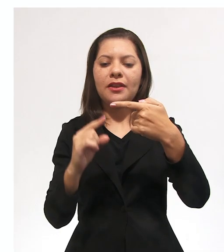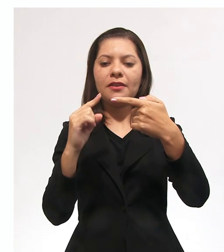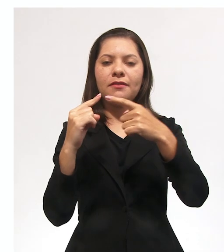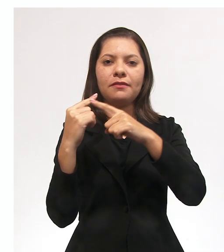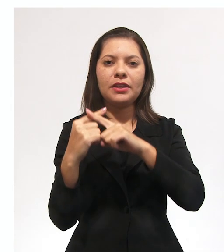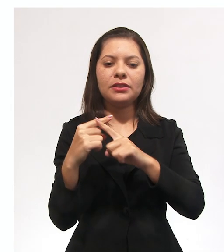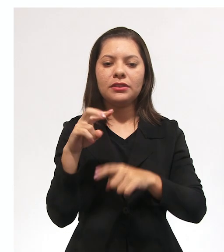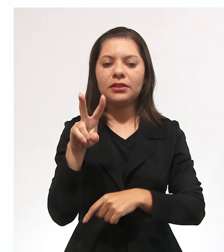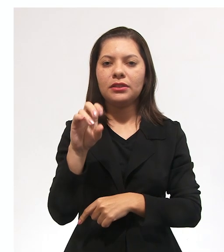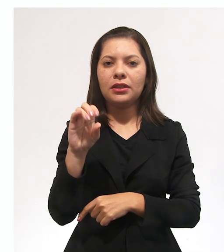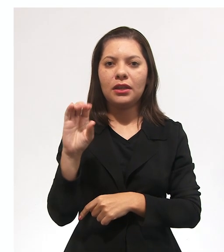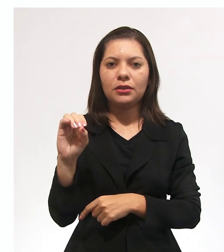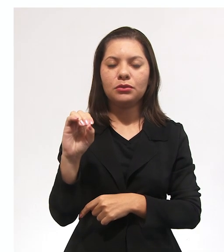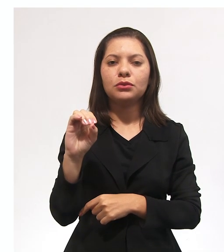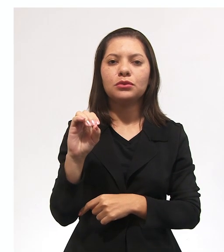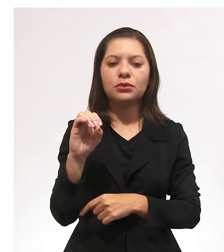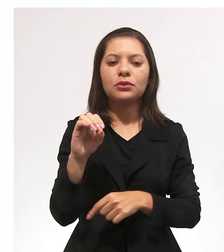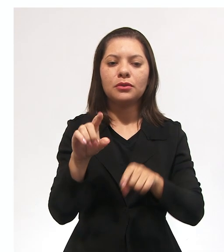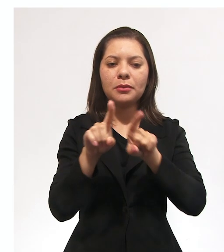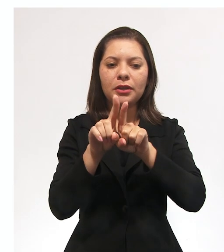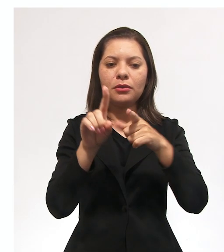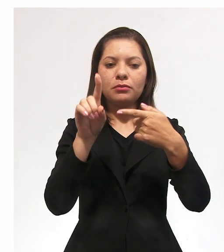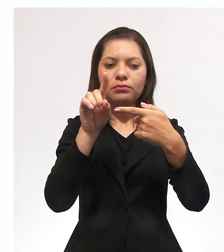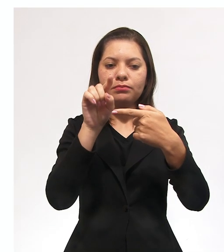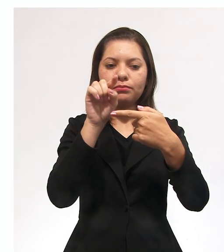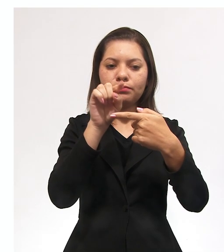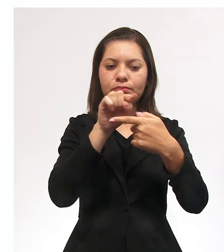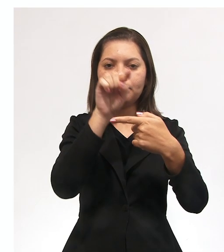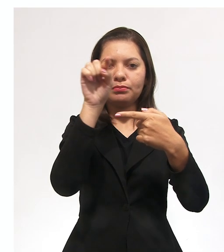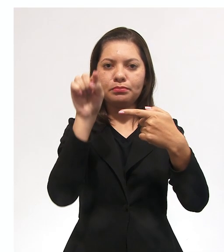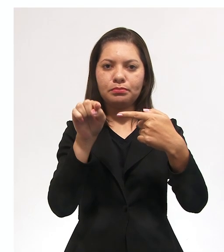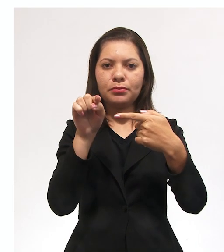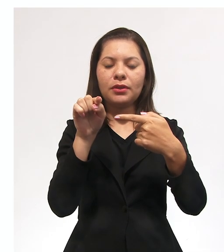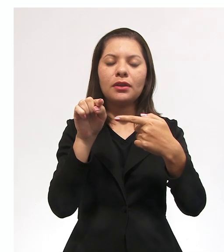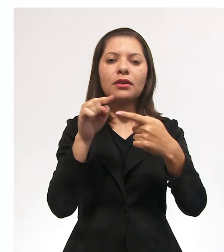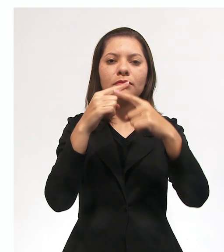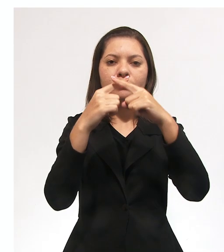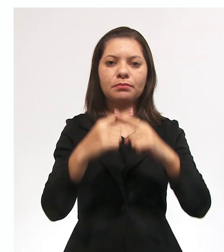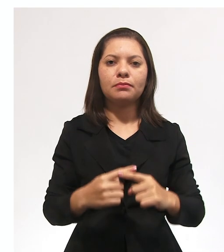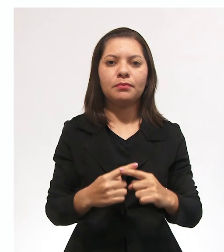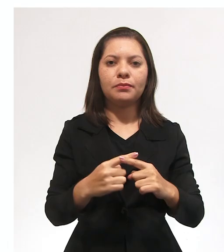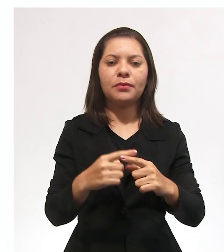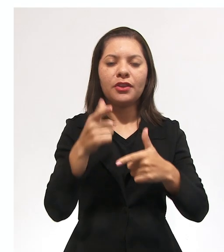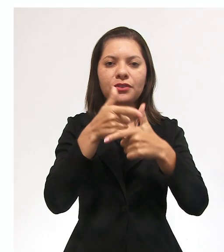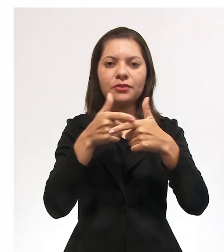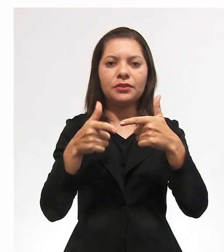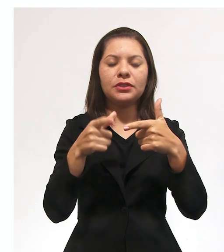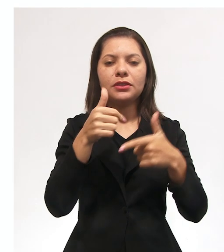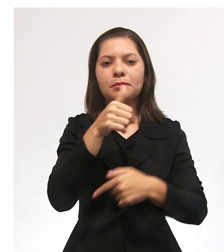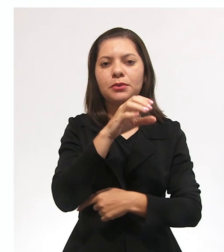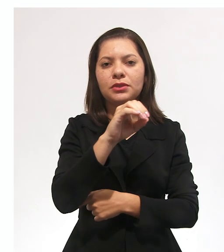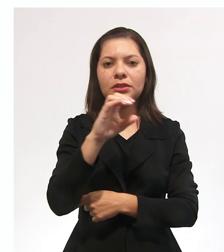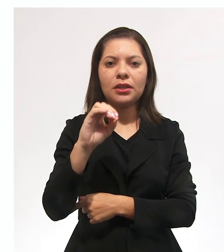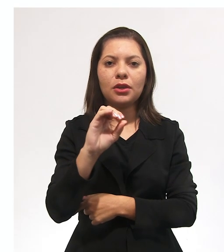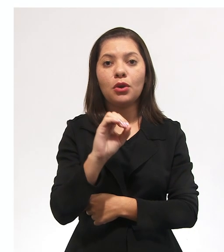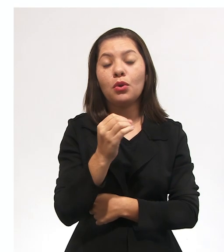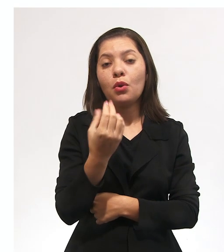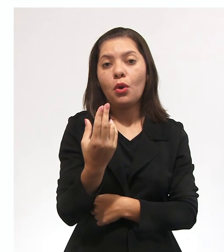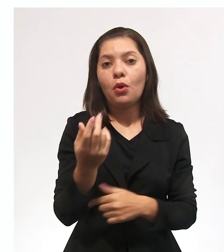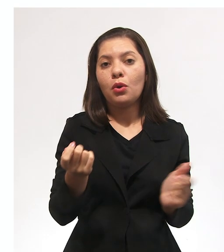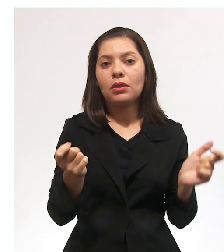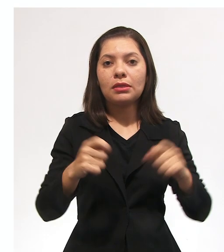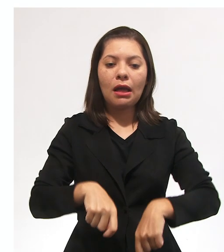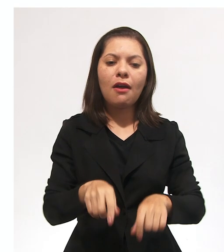500, multiplica numerador com numerador, 15 vezes 500, e depois divide por 100. Ou nós podemos fazer